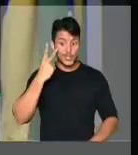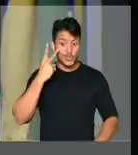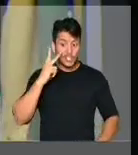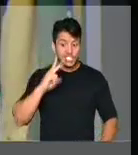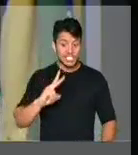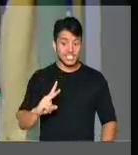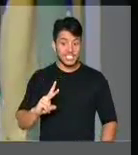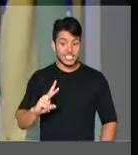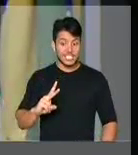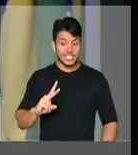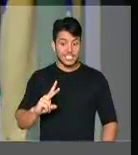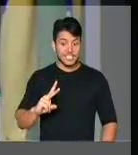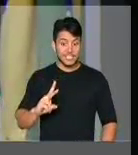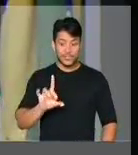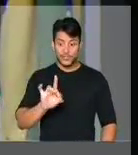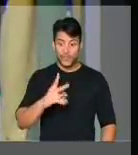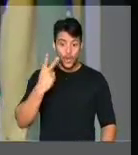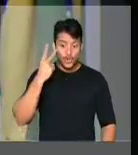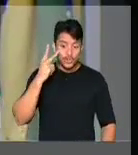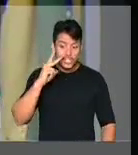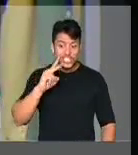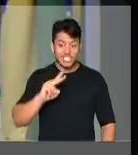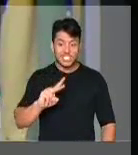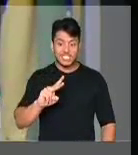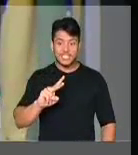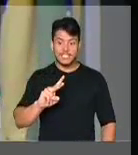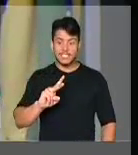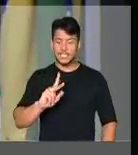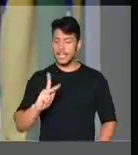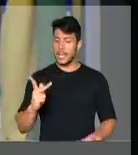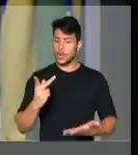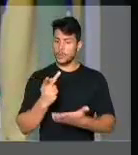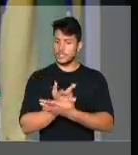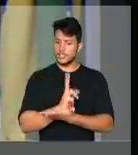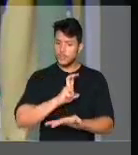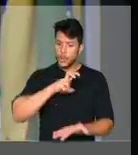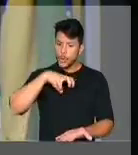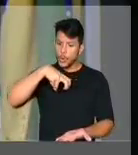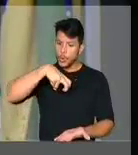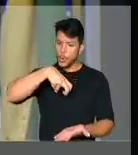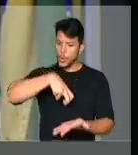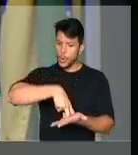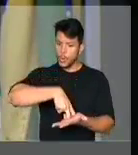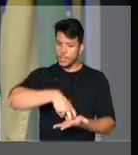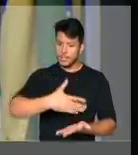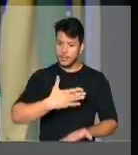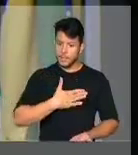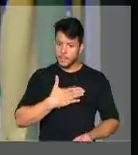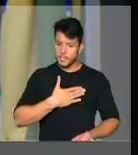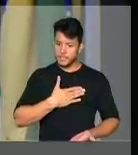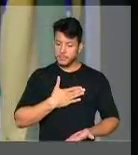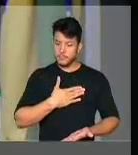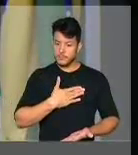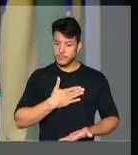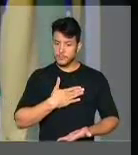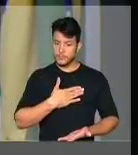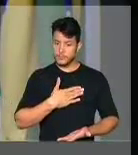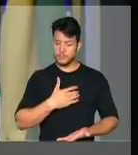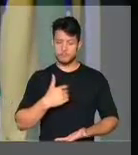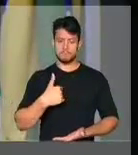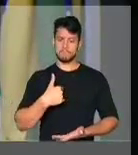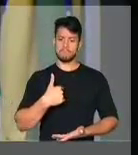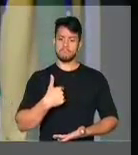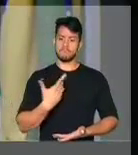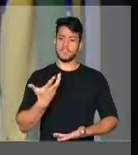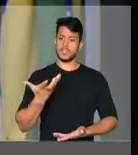dias, apenas 2 dias, veio uma condenação para a minha pessoa. Eu não